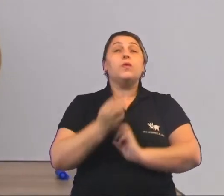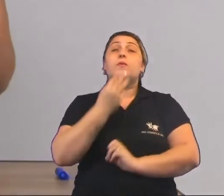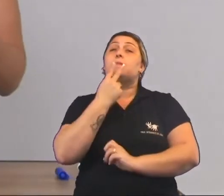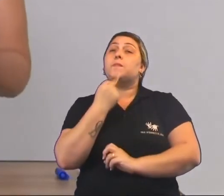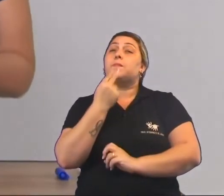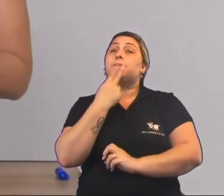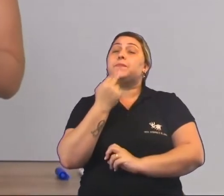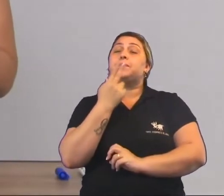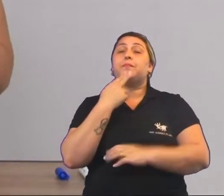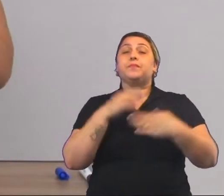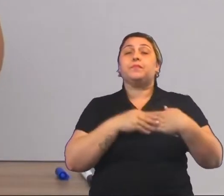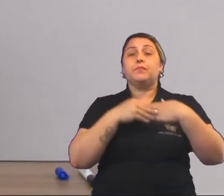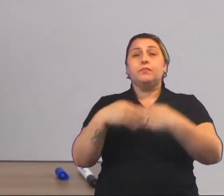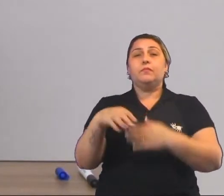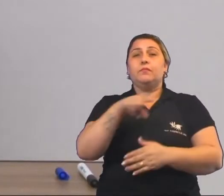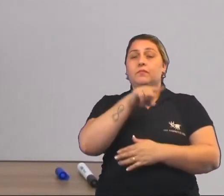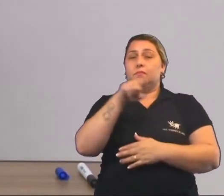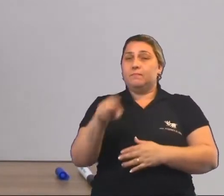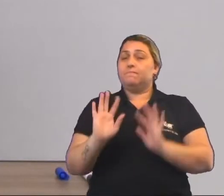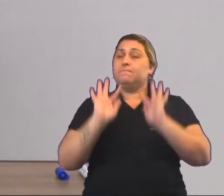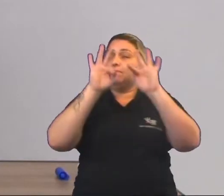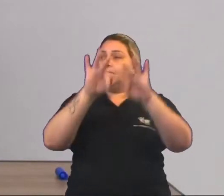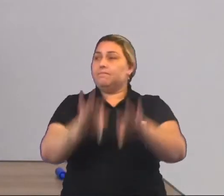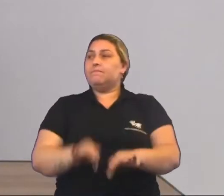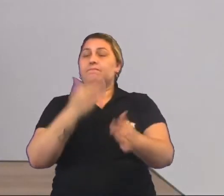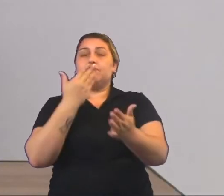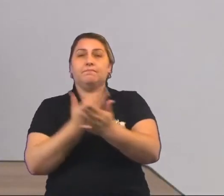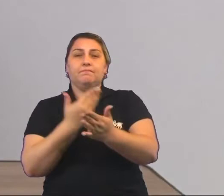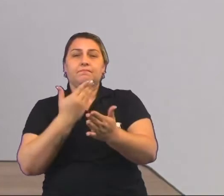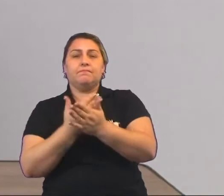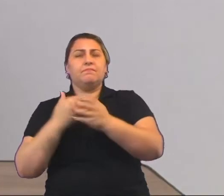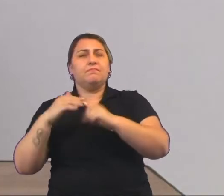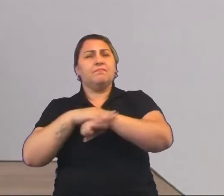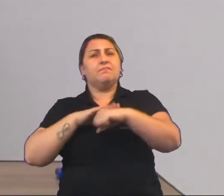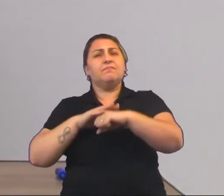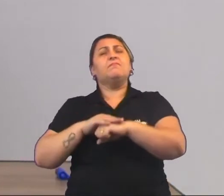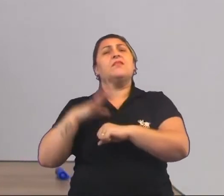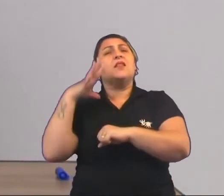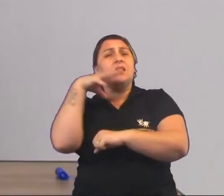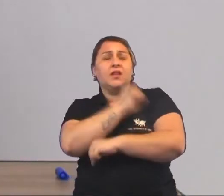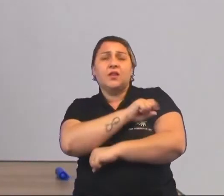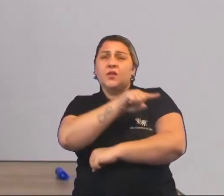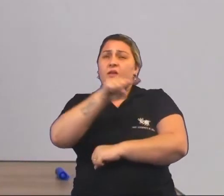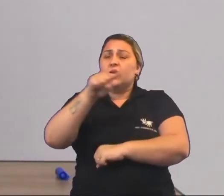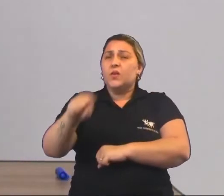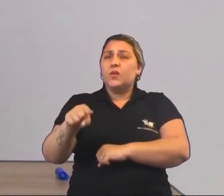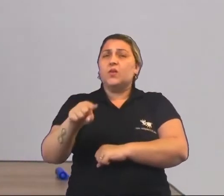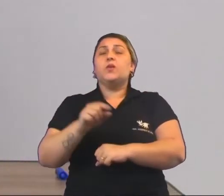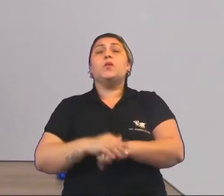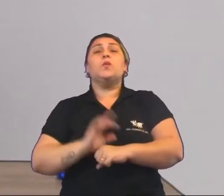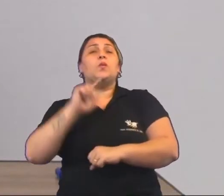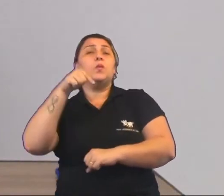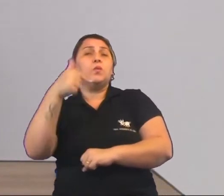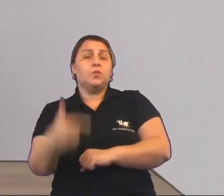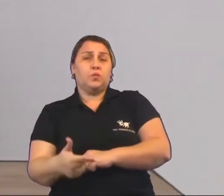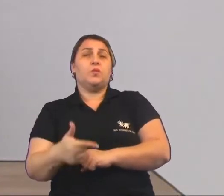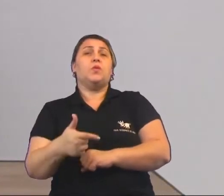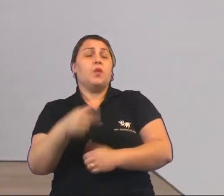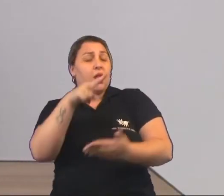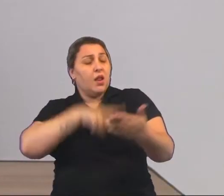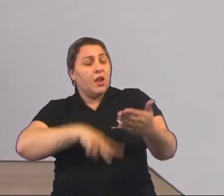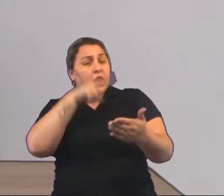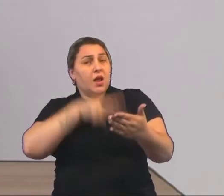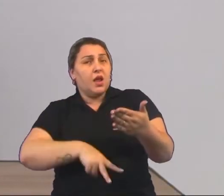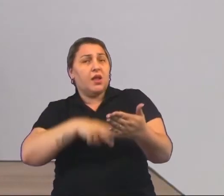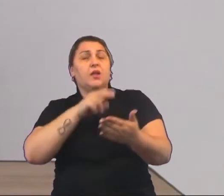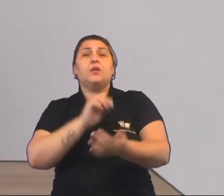Machado de Assis. E eu trouxe aqui para vocês, para finalizar a nossa aula, eu quero conversar rapidamente com vocês sobre um outro procedimento de